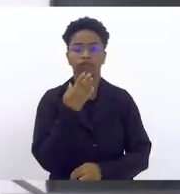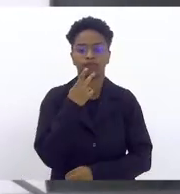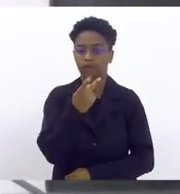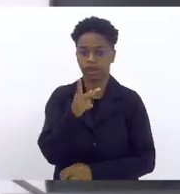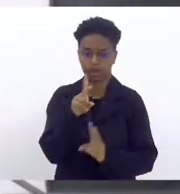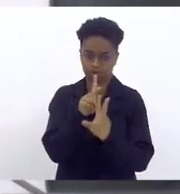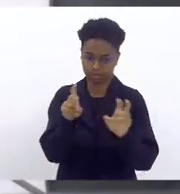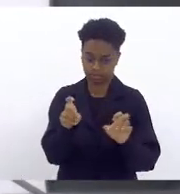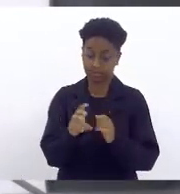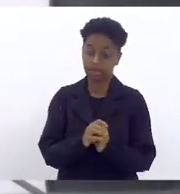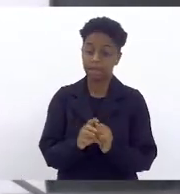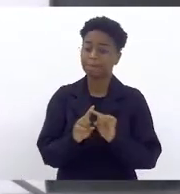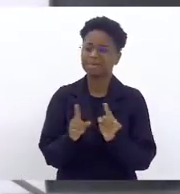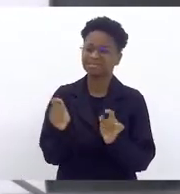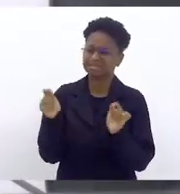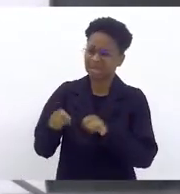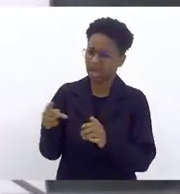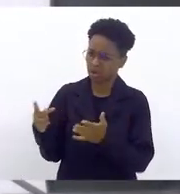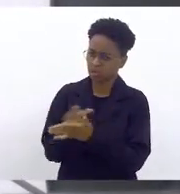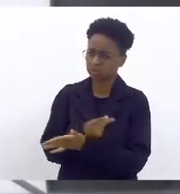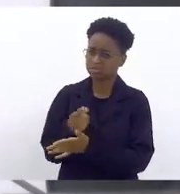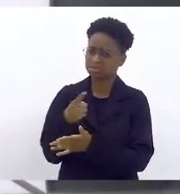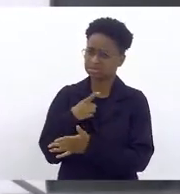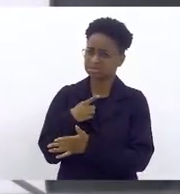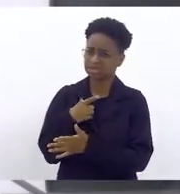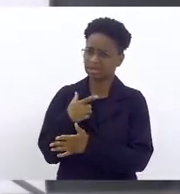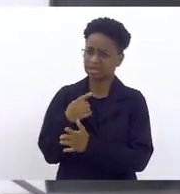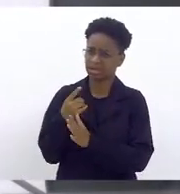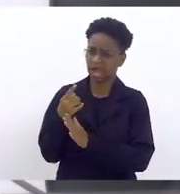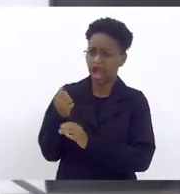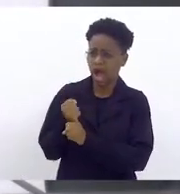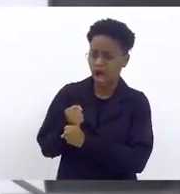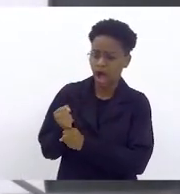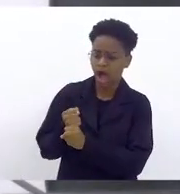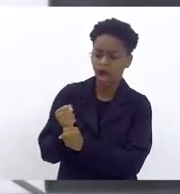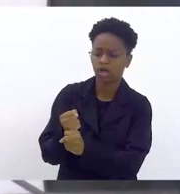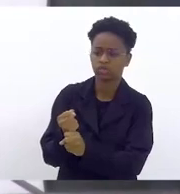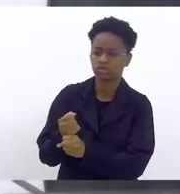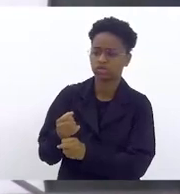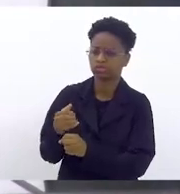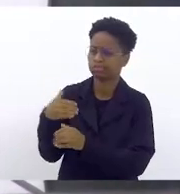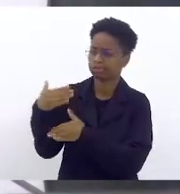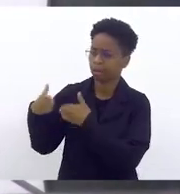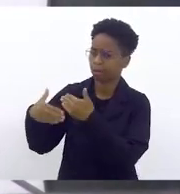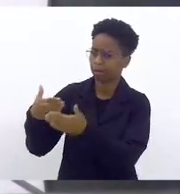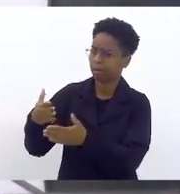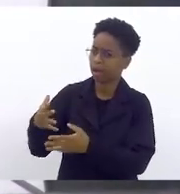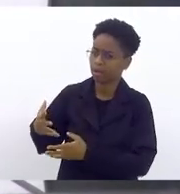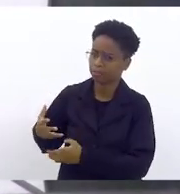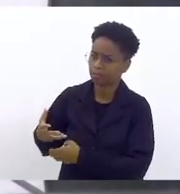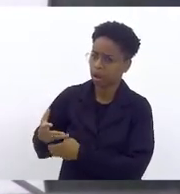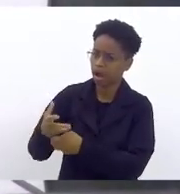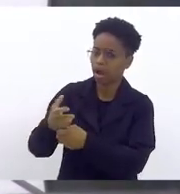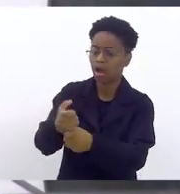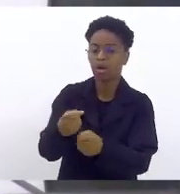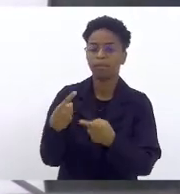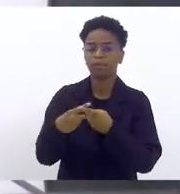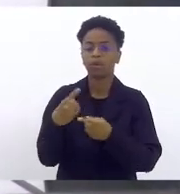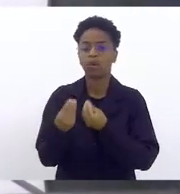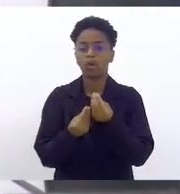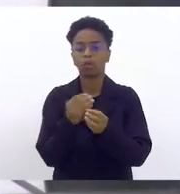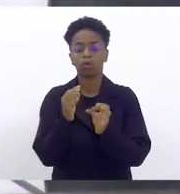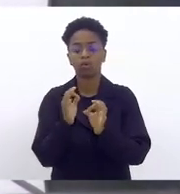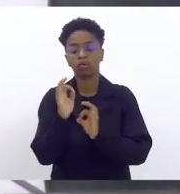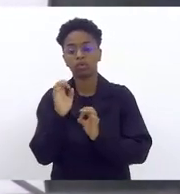acontecer ao longo de décadas muita coisa aconteceu muita coisa importante que foi se somando né a própria estruturação